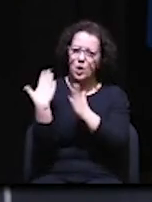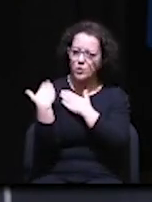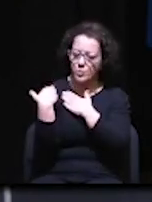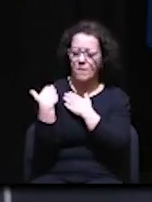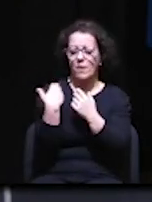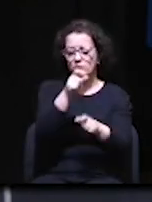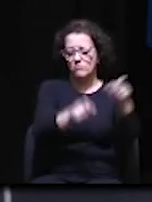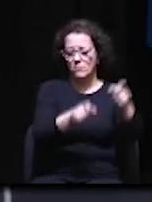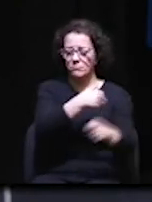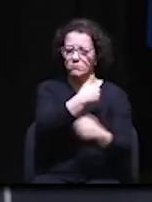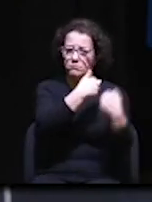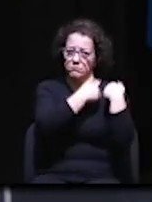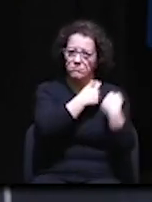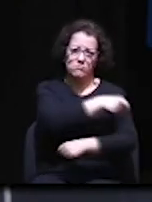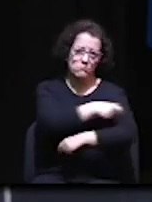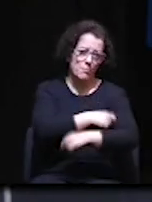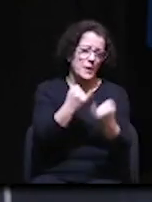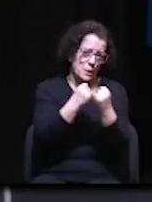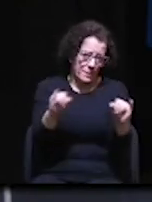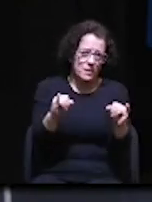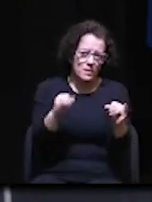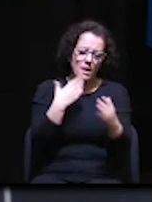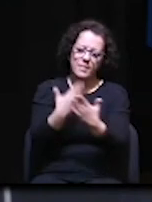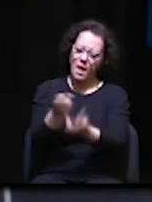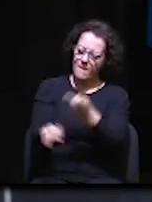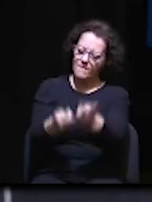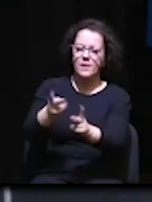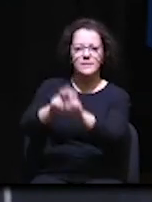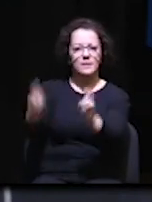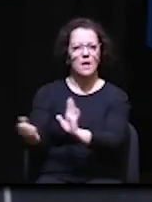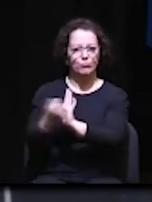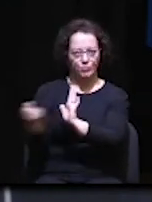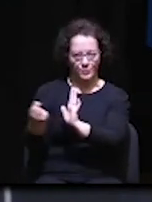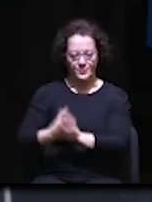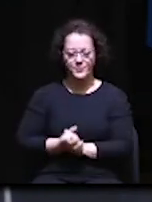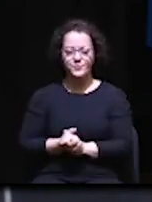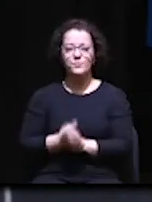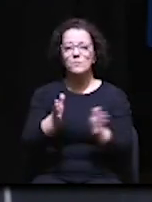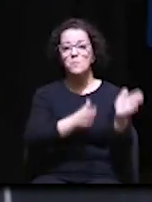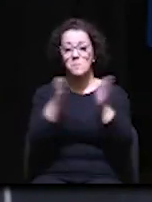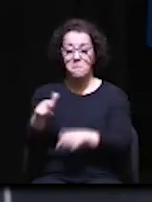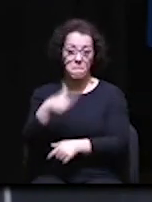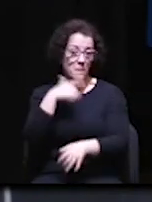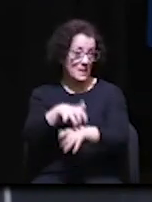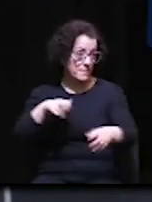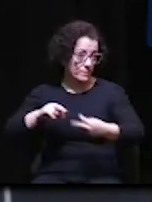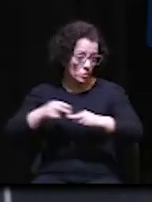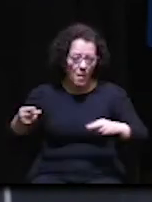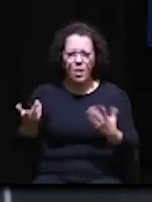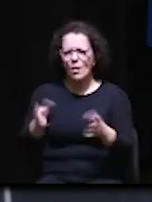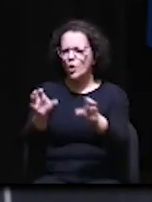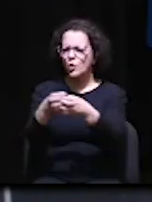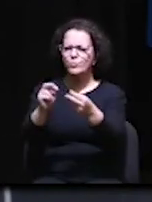responsabilidade de entidades competentes e independentes para fazer essa certificação. Relativamente à Assembleia Municipal, também já